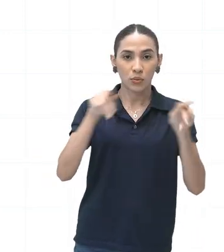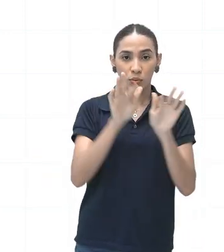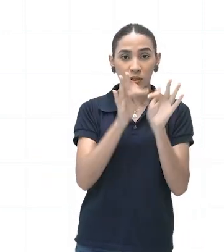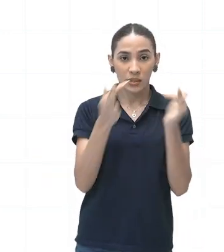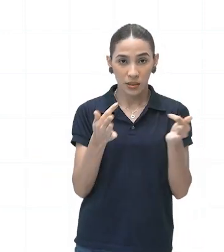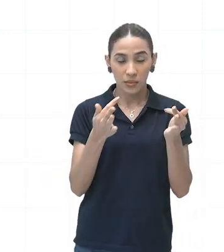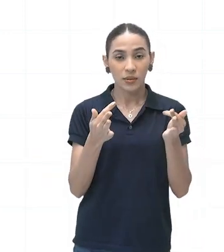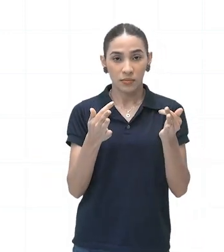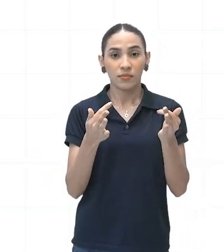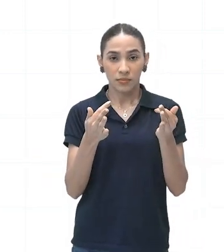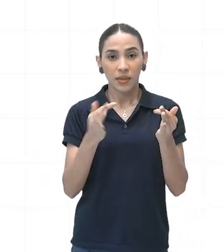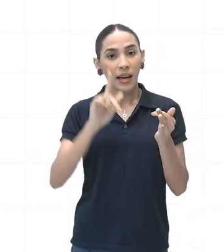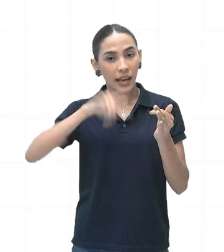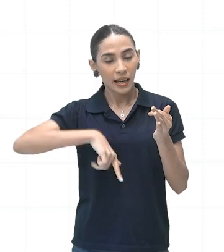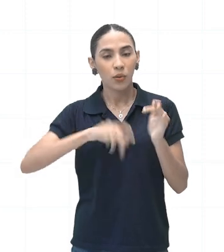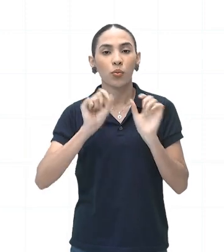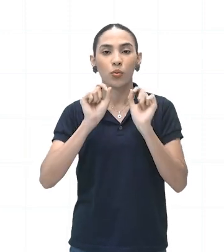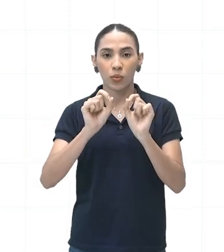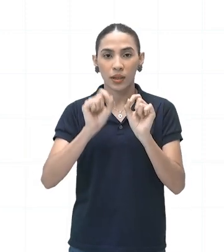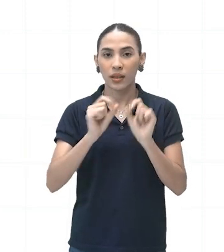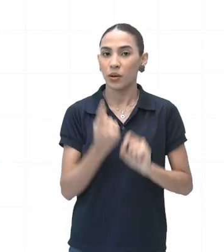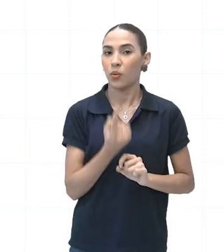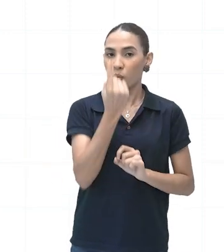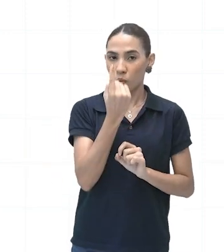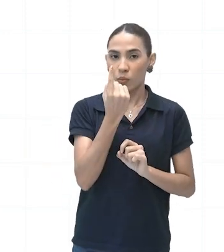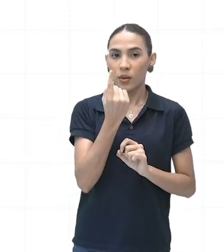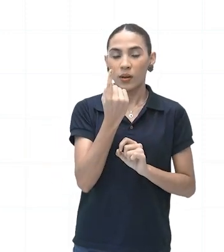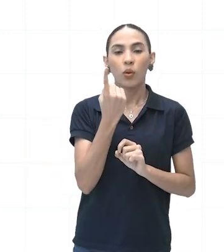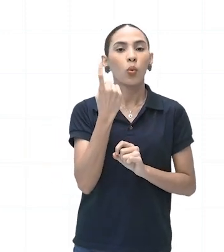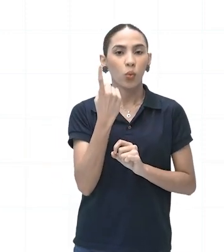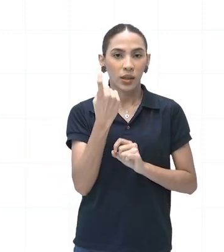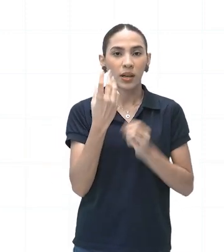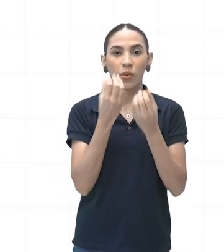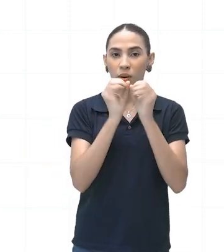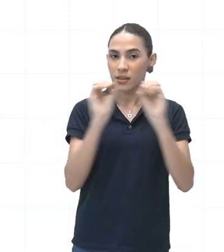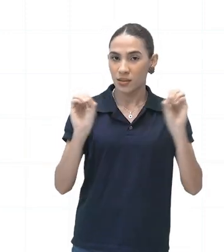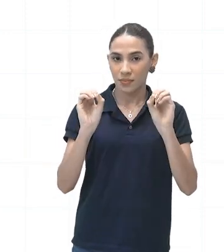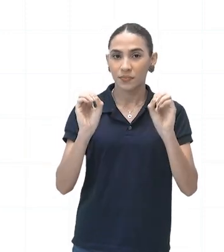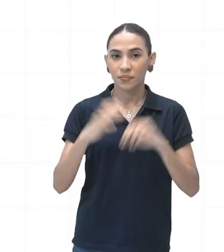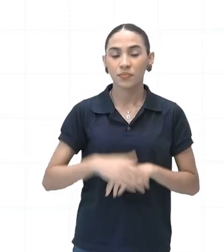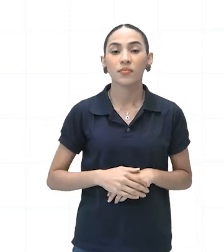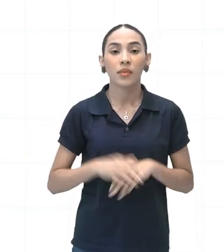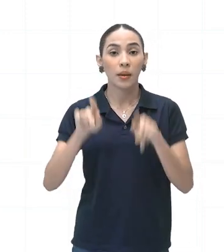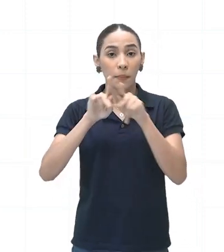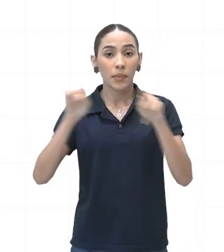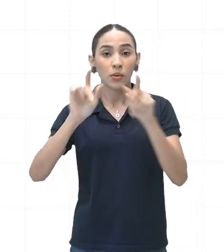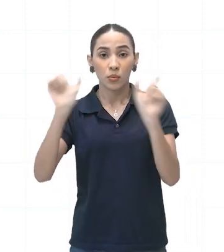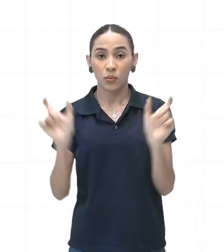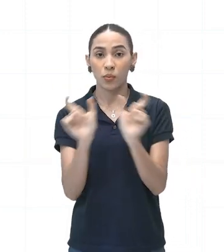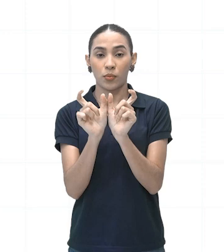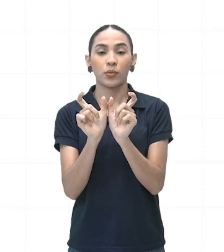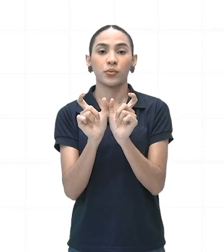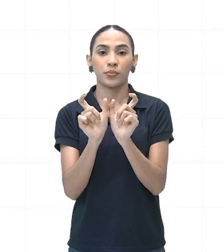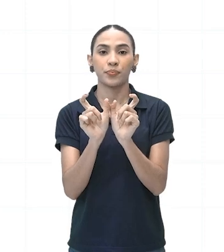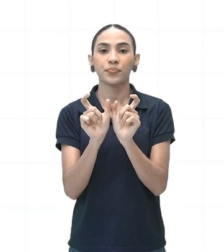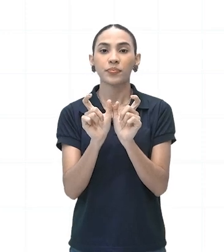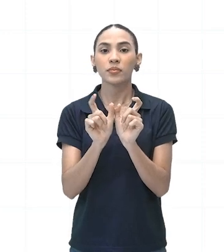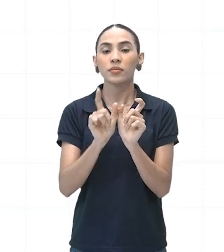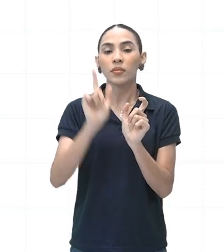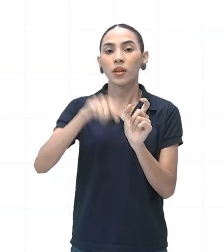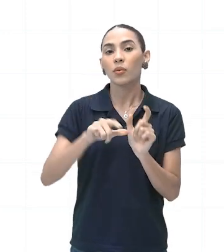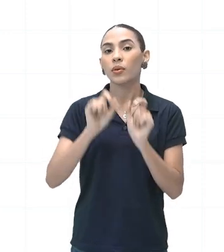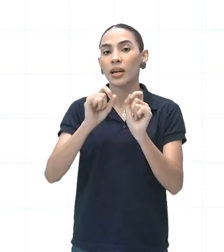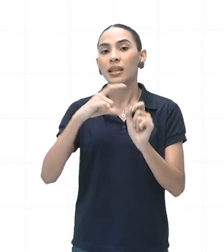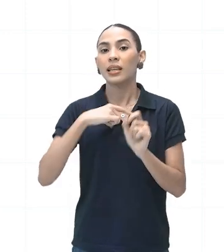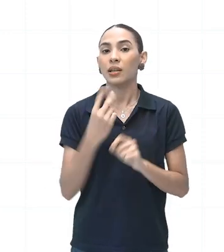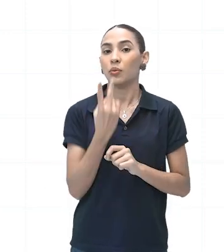O período simples, então, é constituído por uma única oração. E o período composto é aquele em que